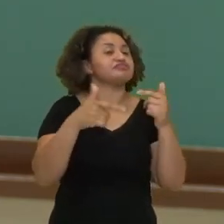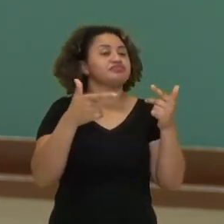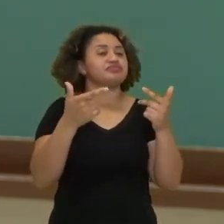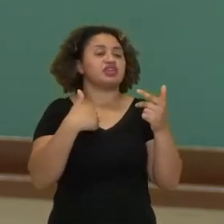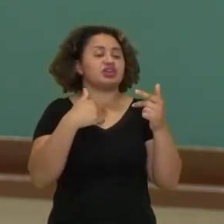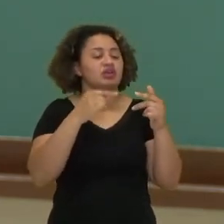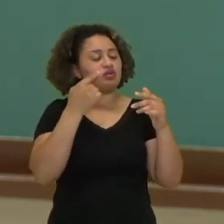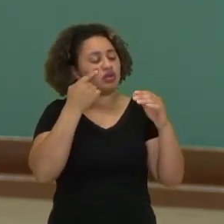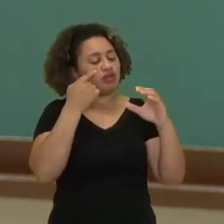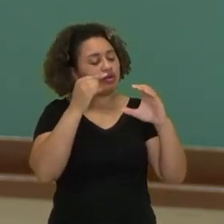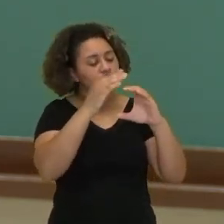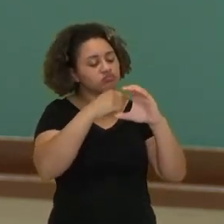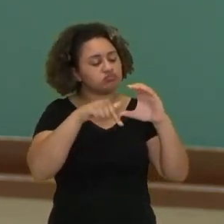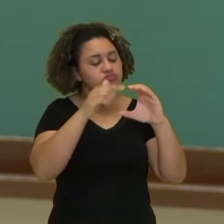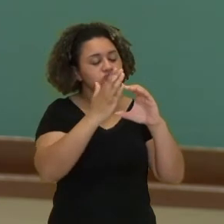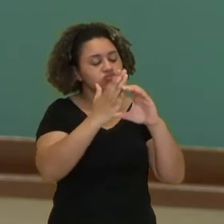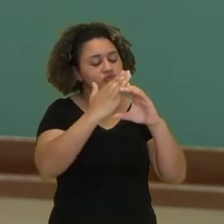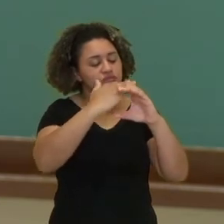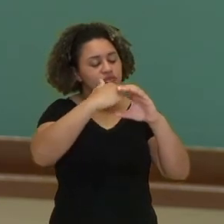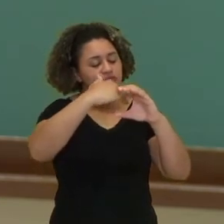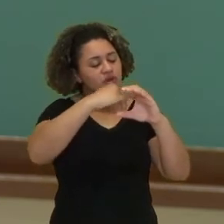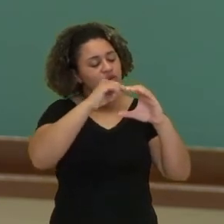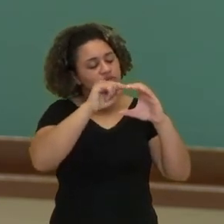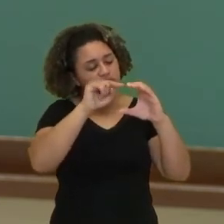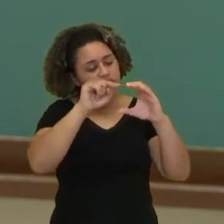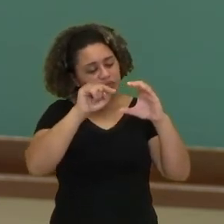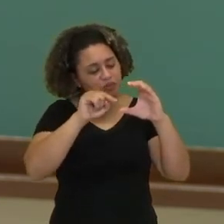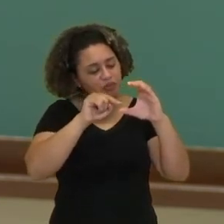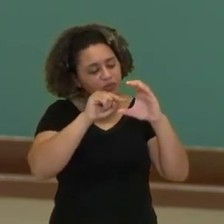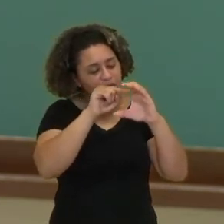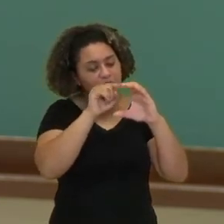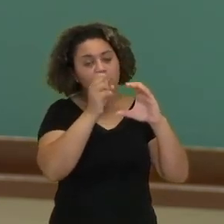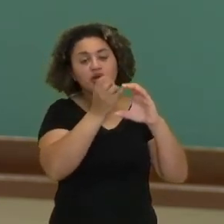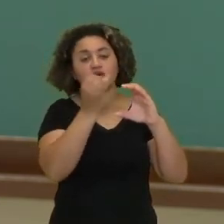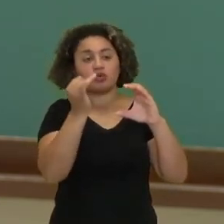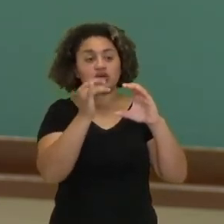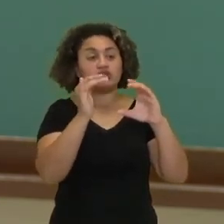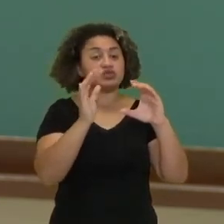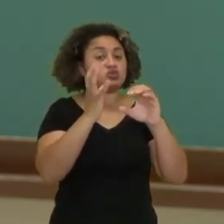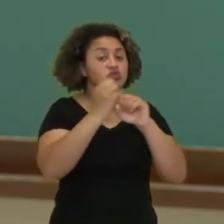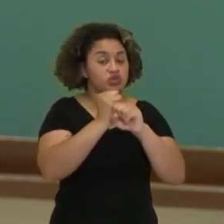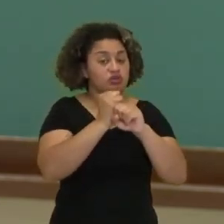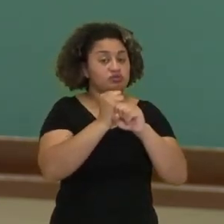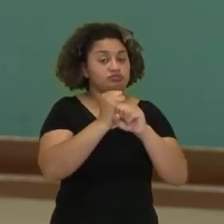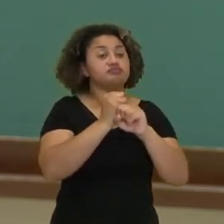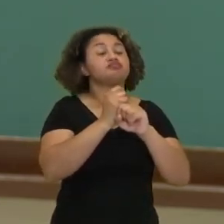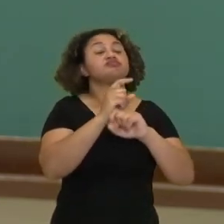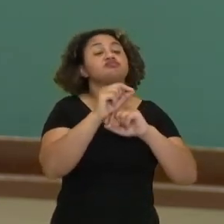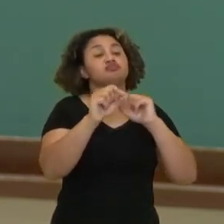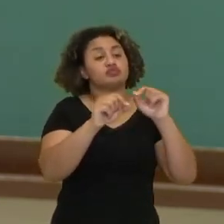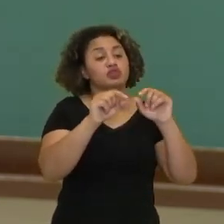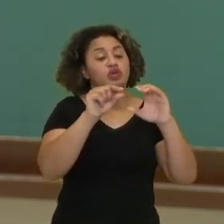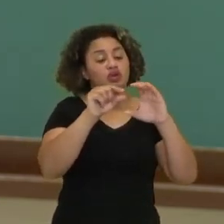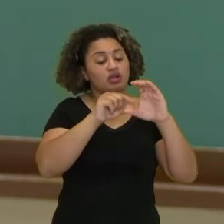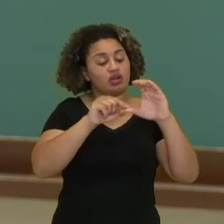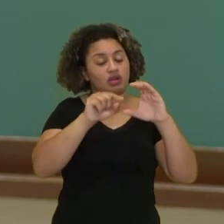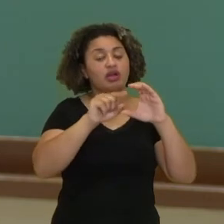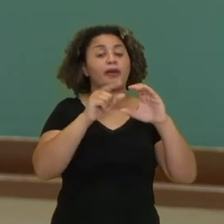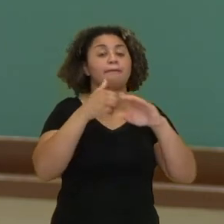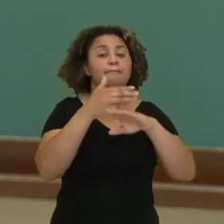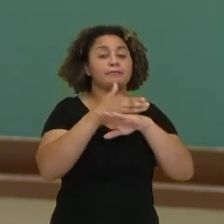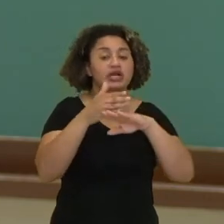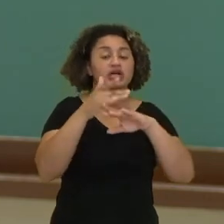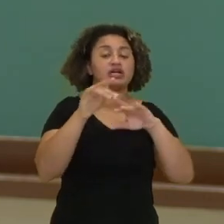contar todas as partezinhas, todas, as partes brancas mais as coloridas. As partes brancas mais